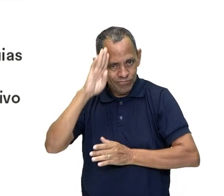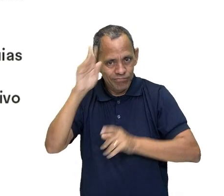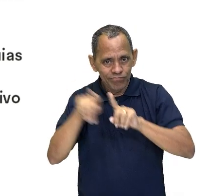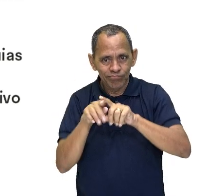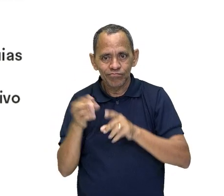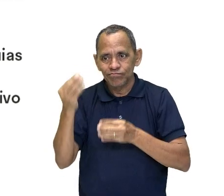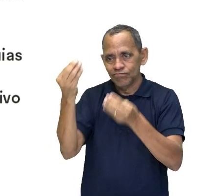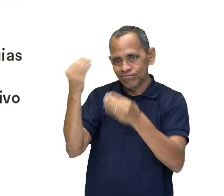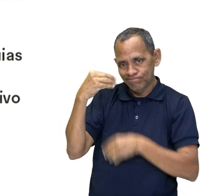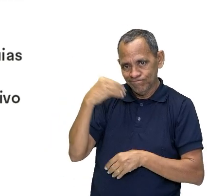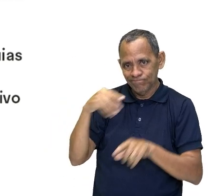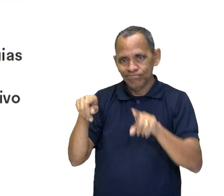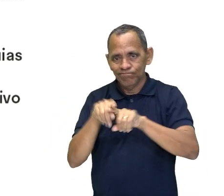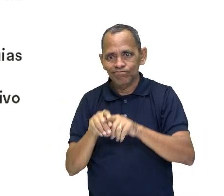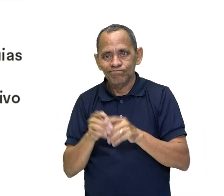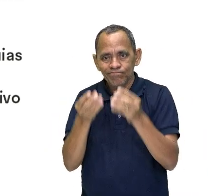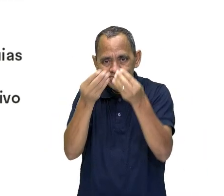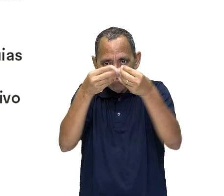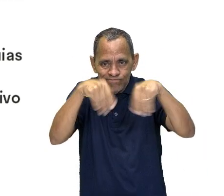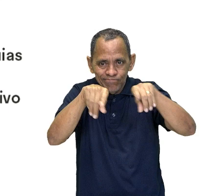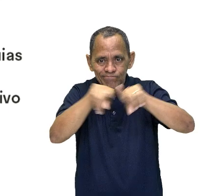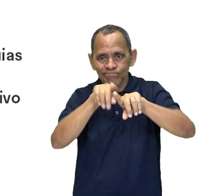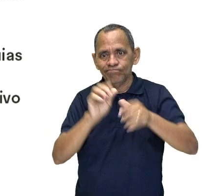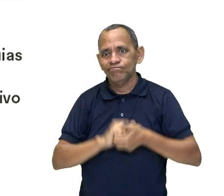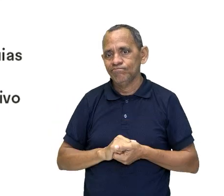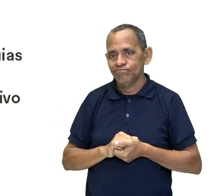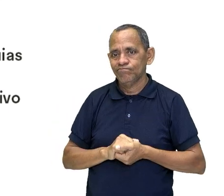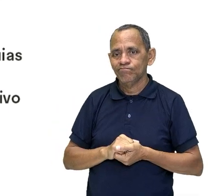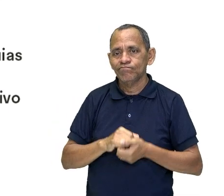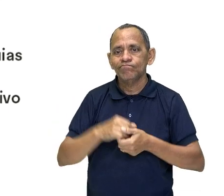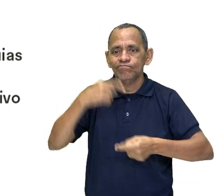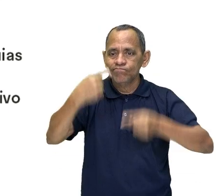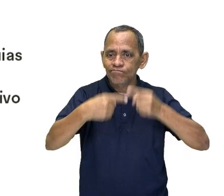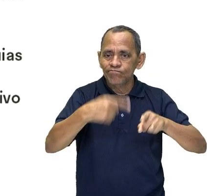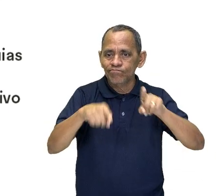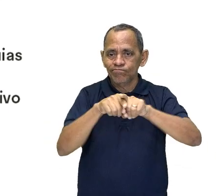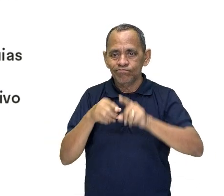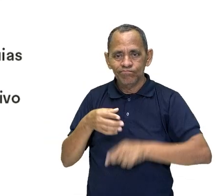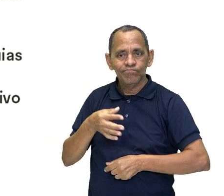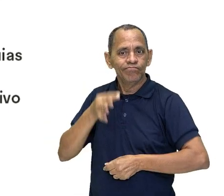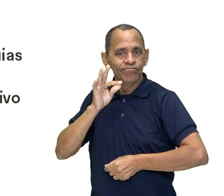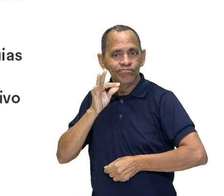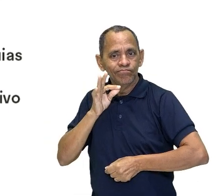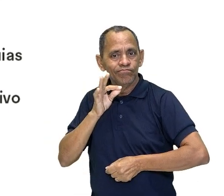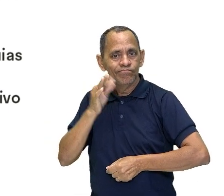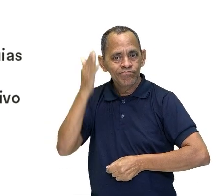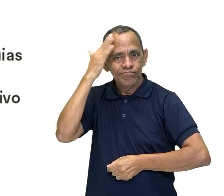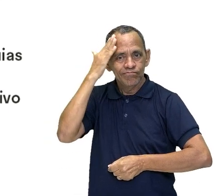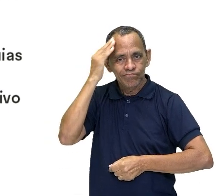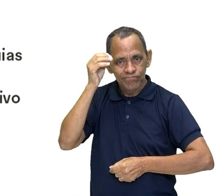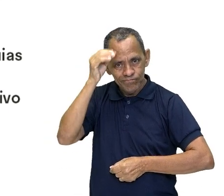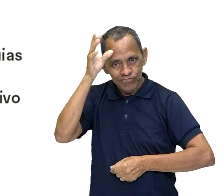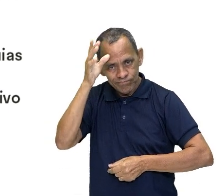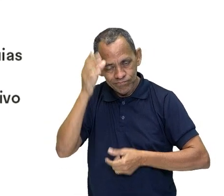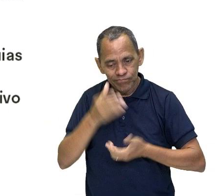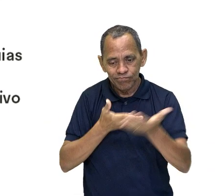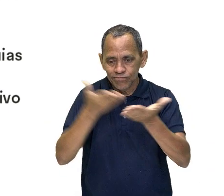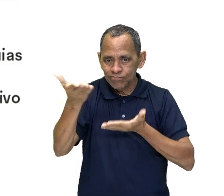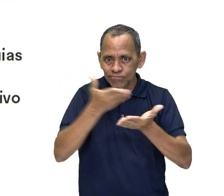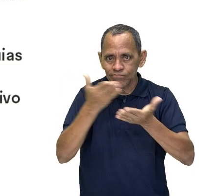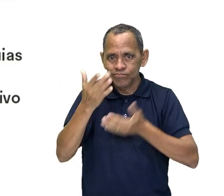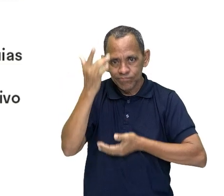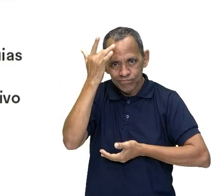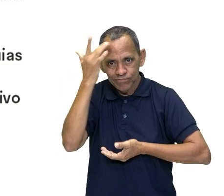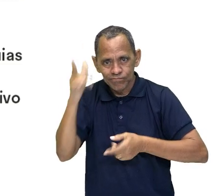a política dos governadores, que é muito importante a gente entender e conhecer, que basicamente era a troca de favores. O